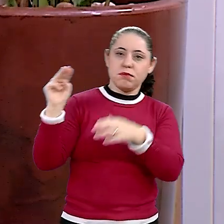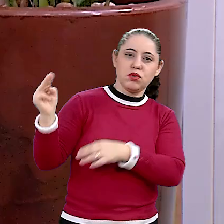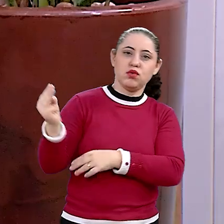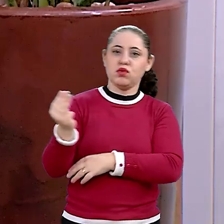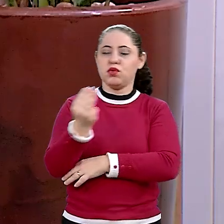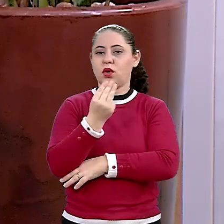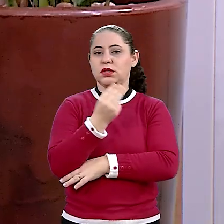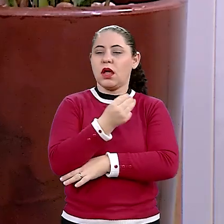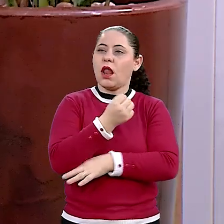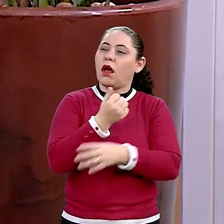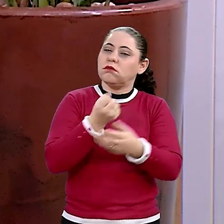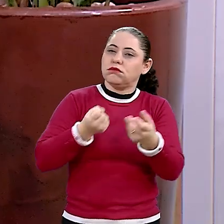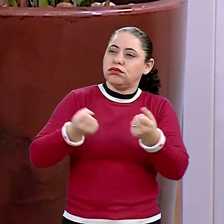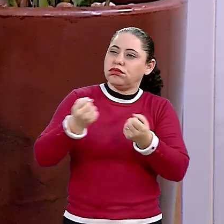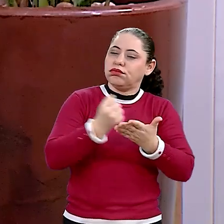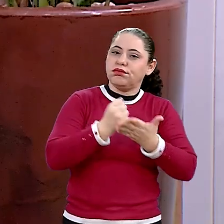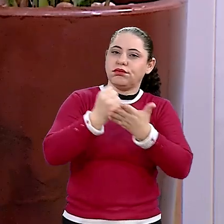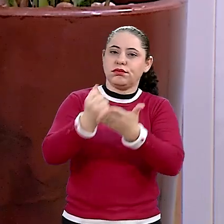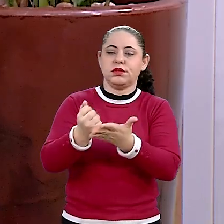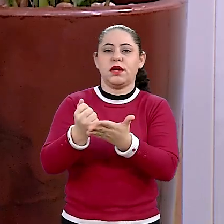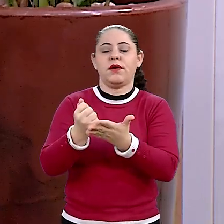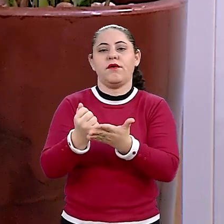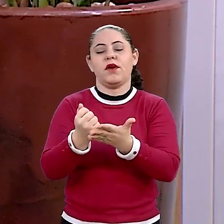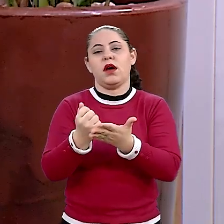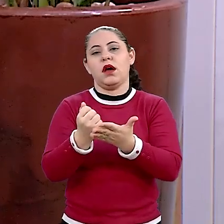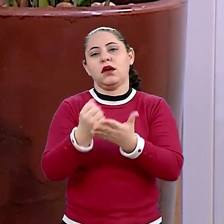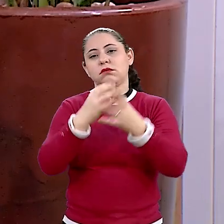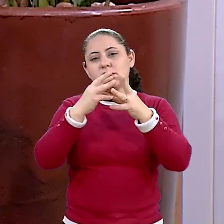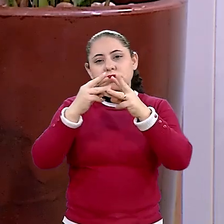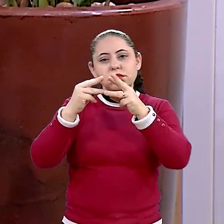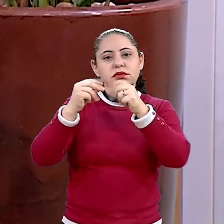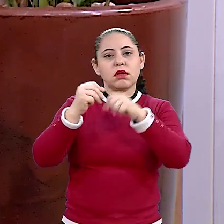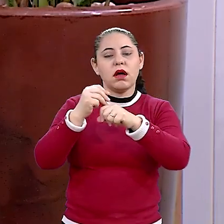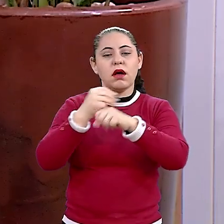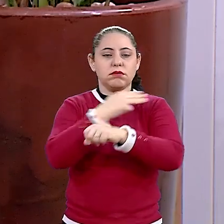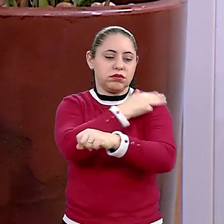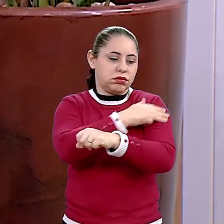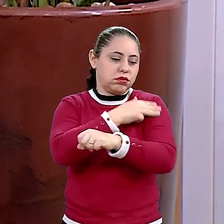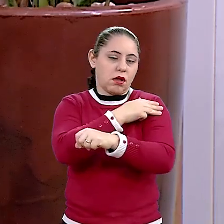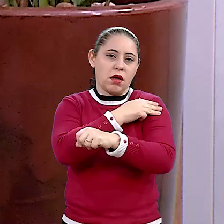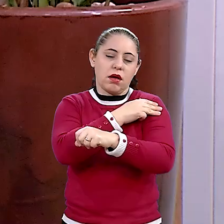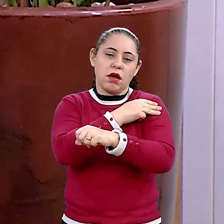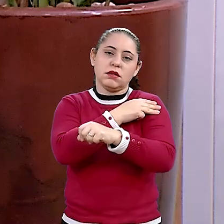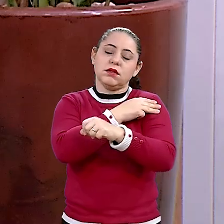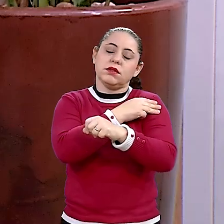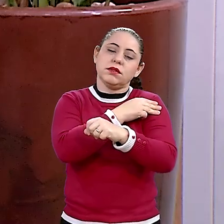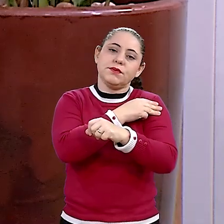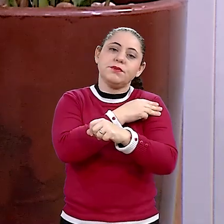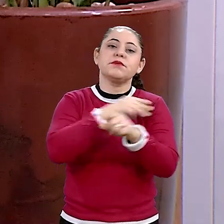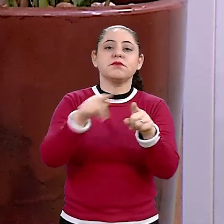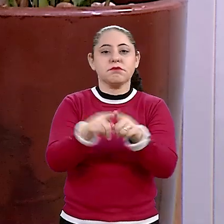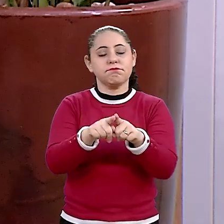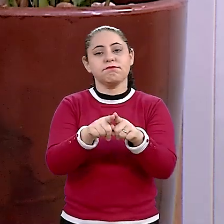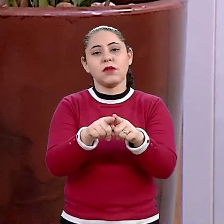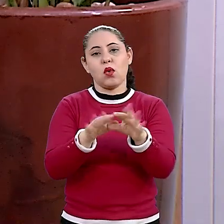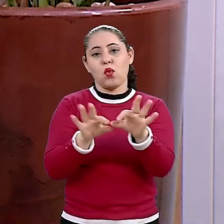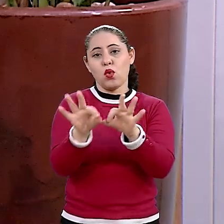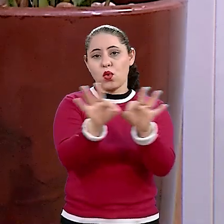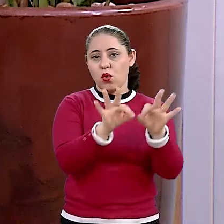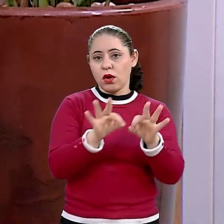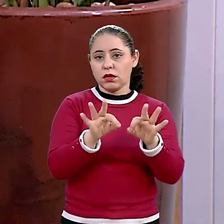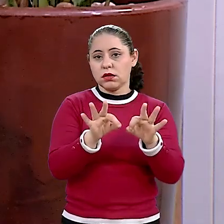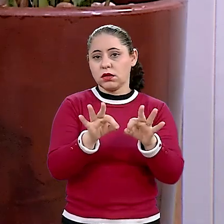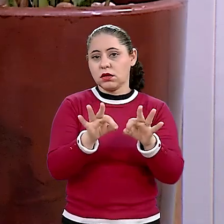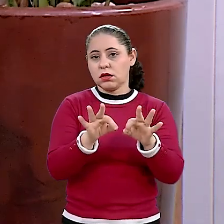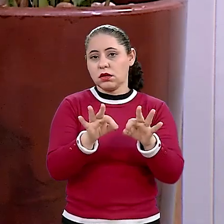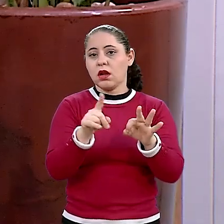de toneladas que eles transportam, seja de grão, seja de biocombustível, para que eles pudessem se organizar.